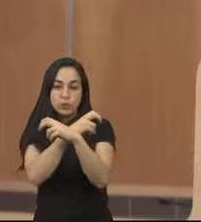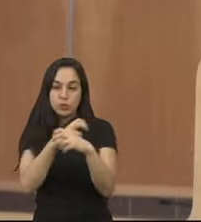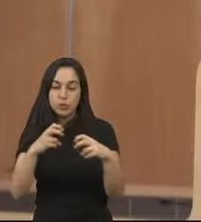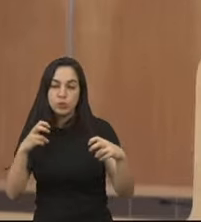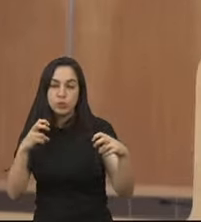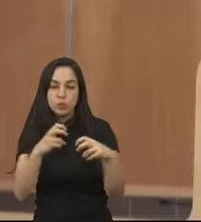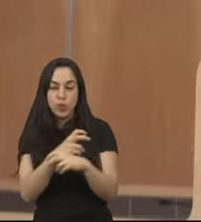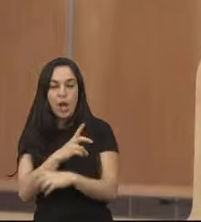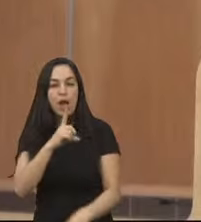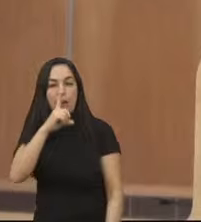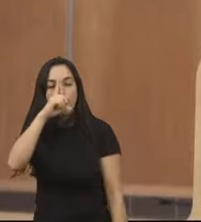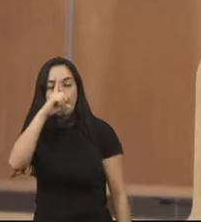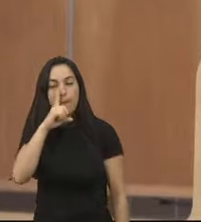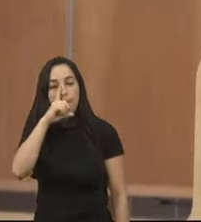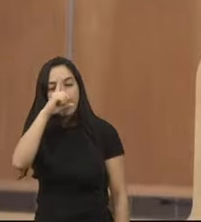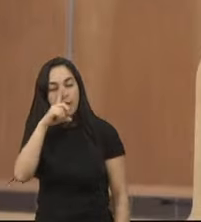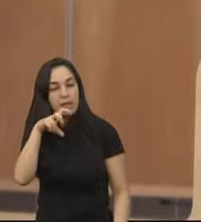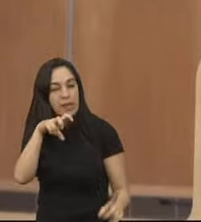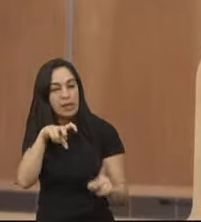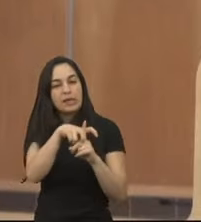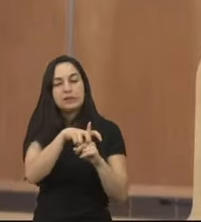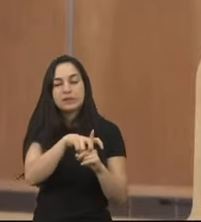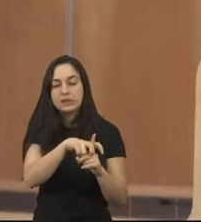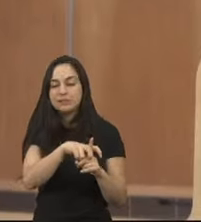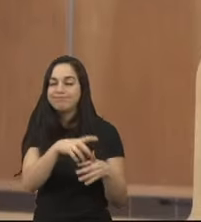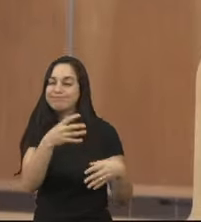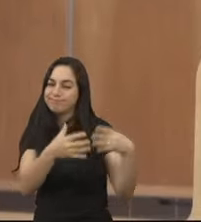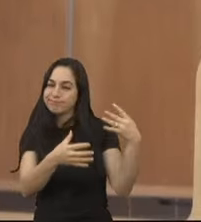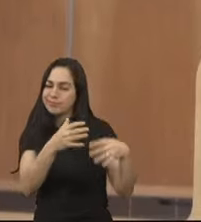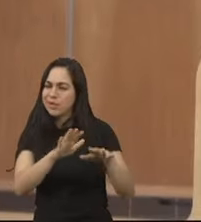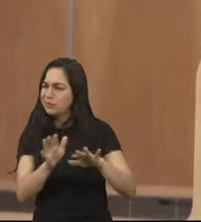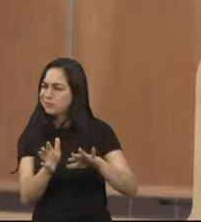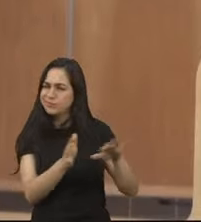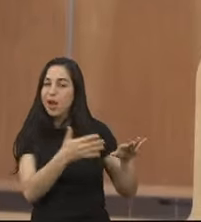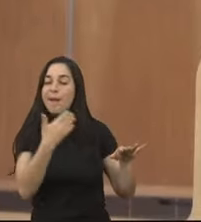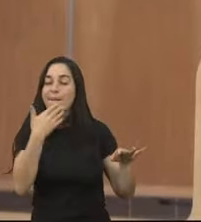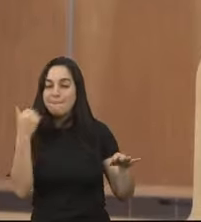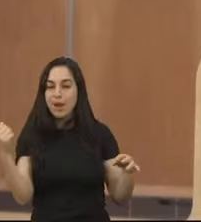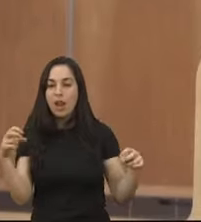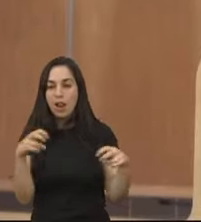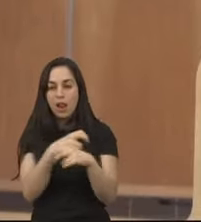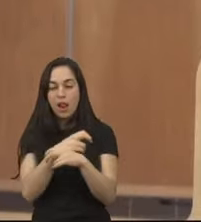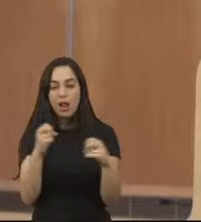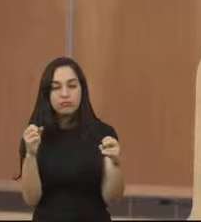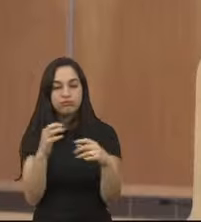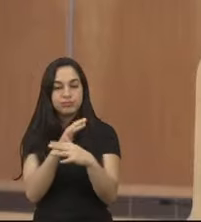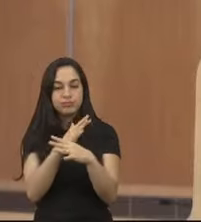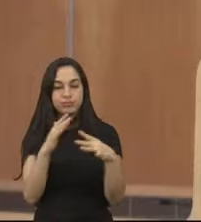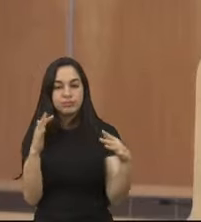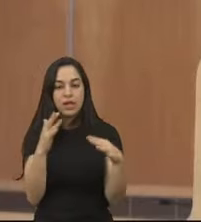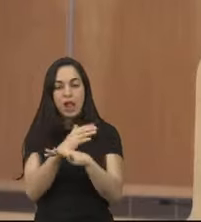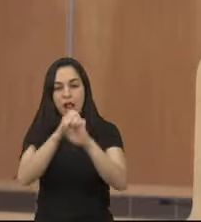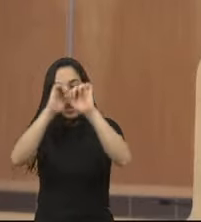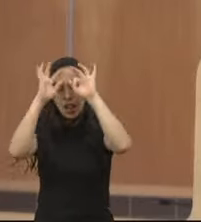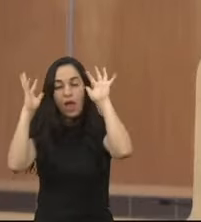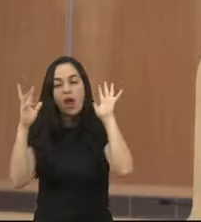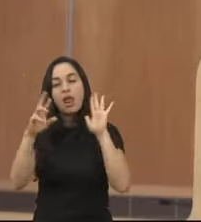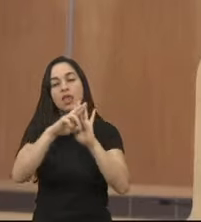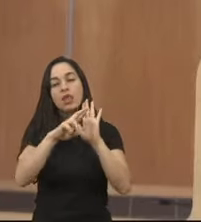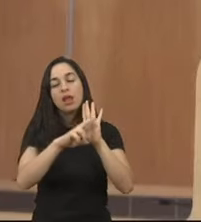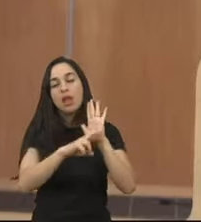de acidentes e melhorar a fluidez do tráfego urbano por meio de regras claras para a circulação